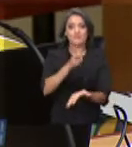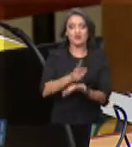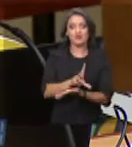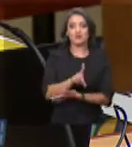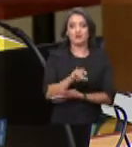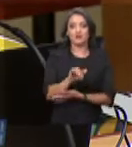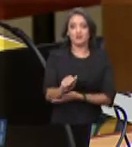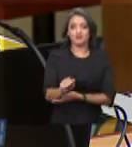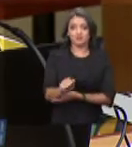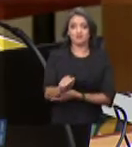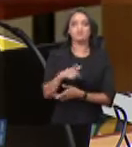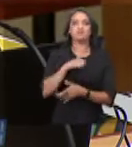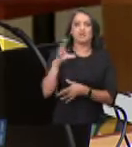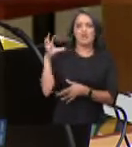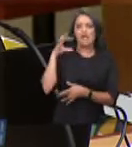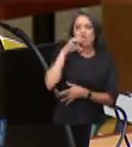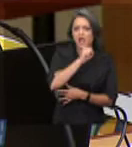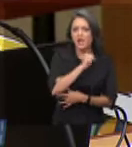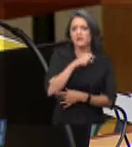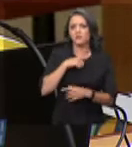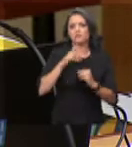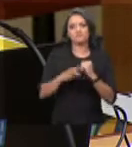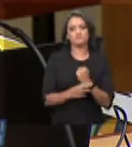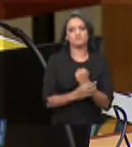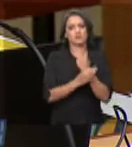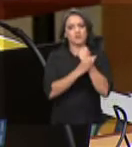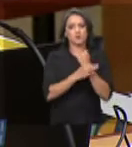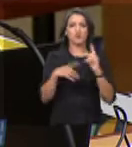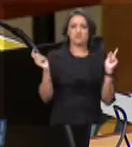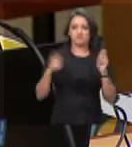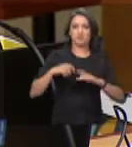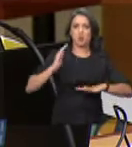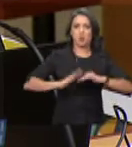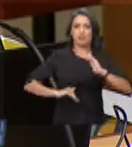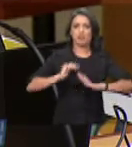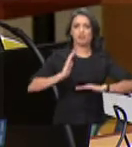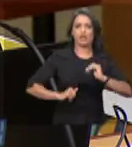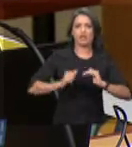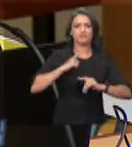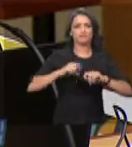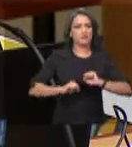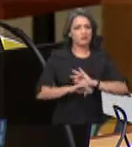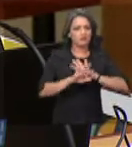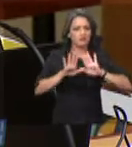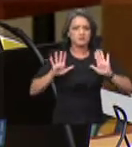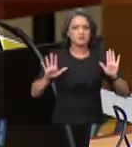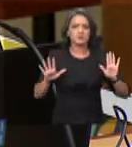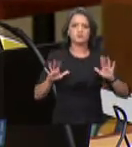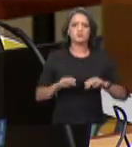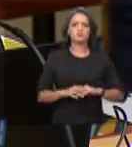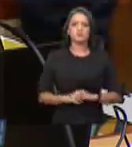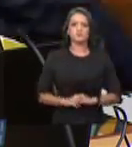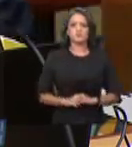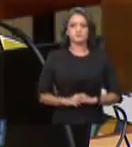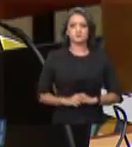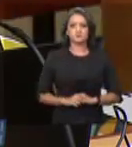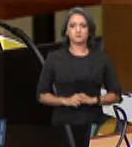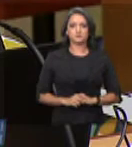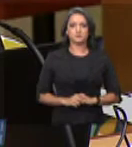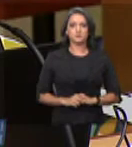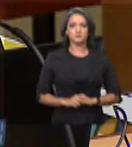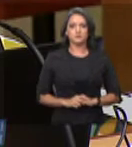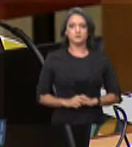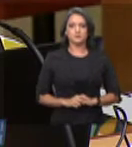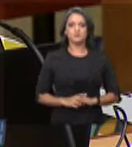mesmo dia com agilidade com segurança competência com transparência é isso é